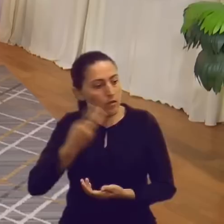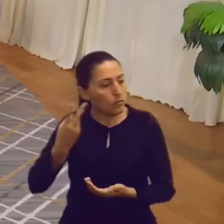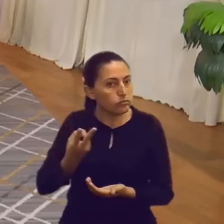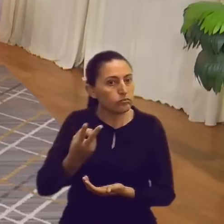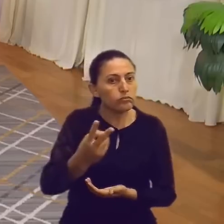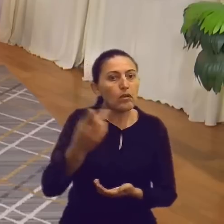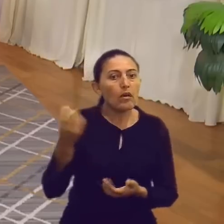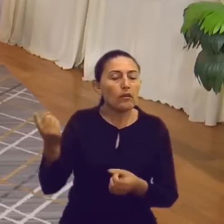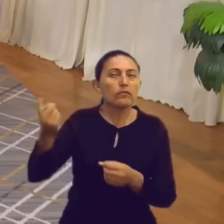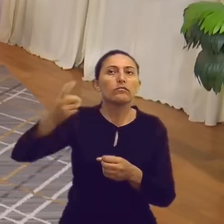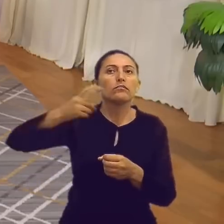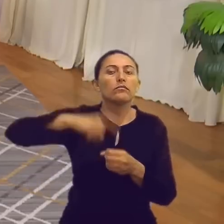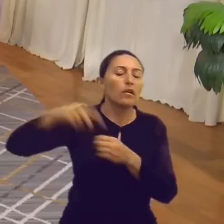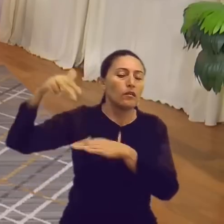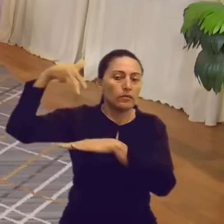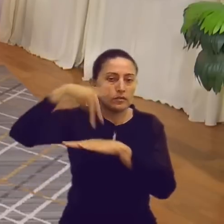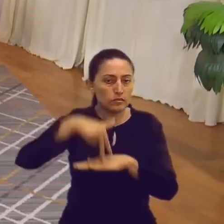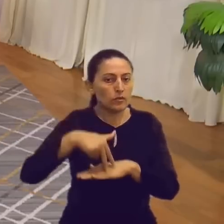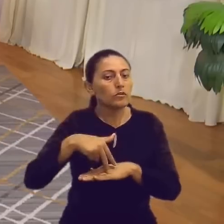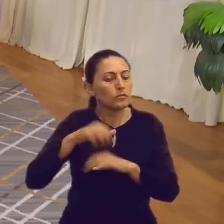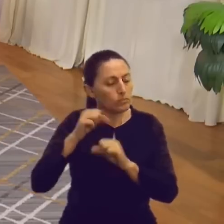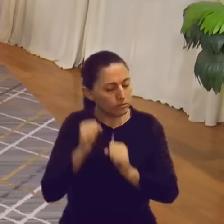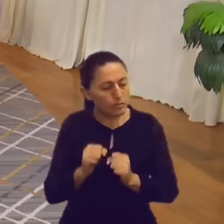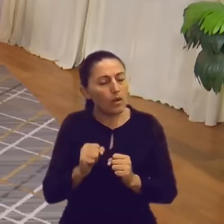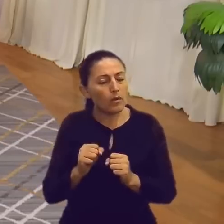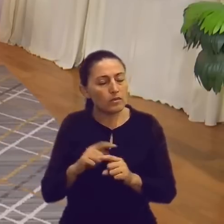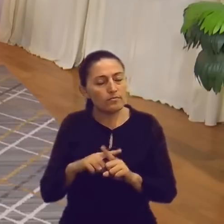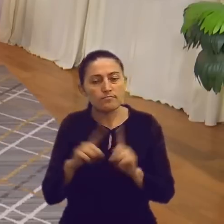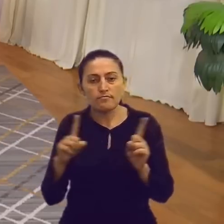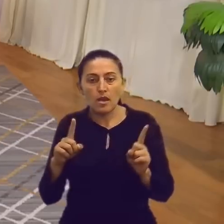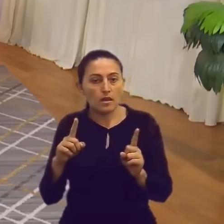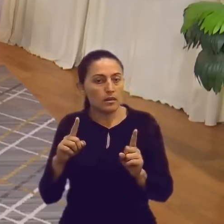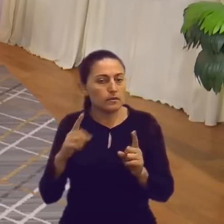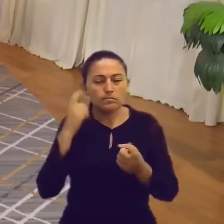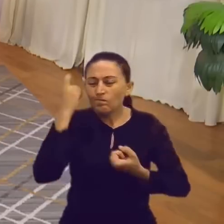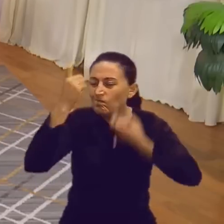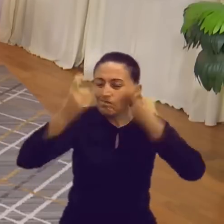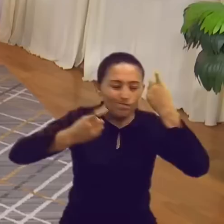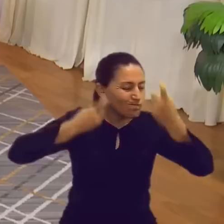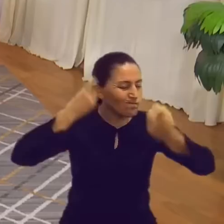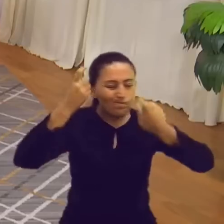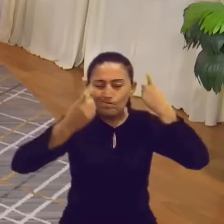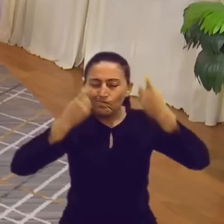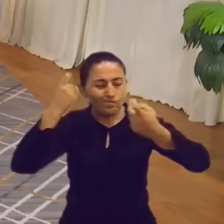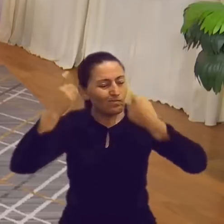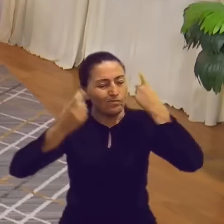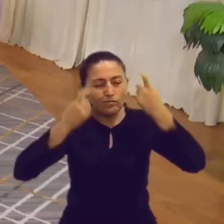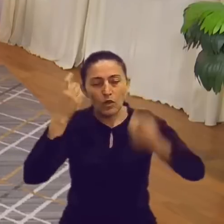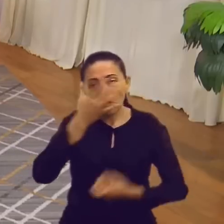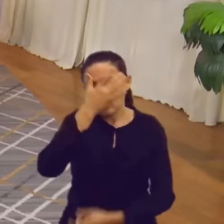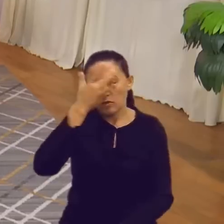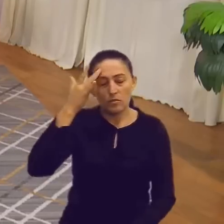isso pode acontecer, mas não se preocupe com o que vai acontecer com os outros.